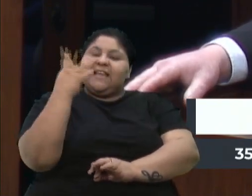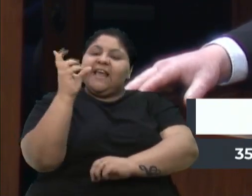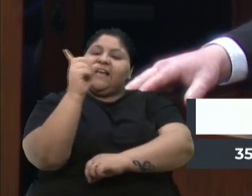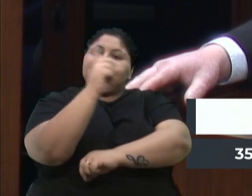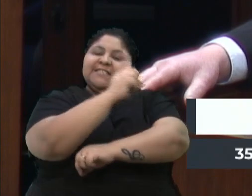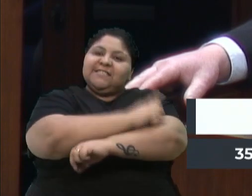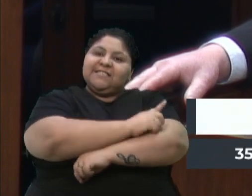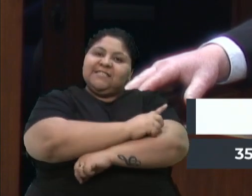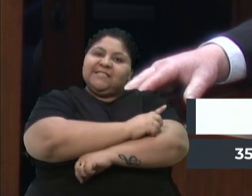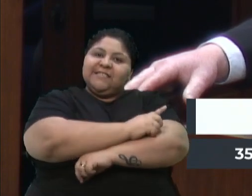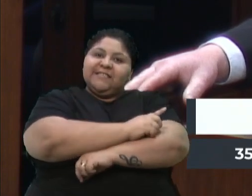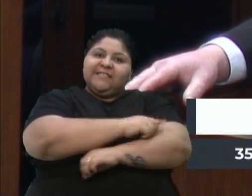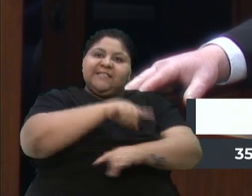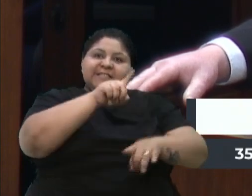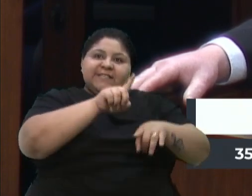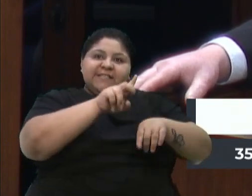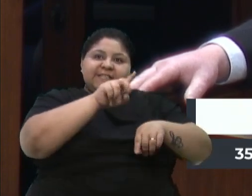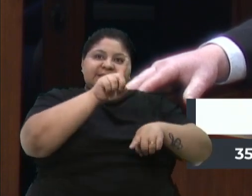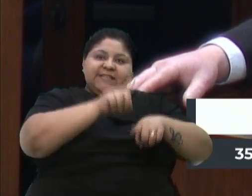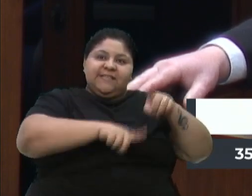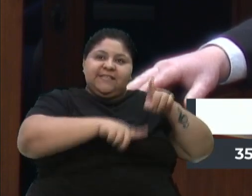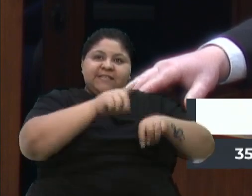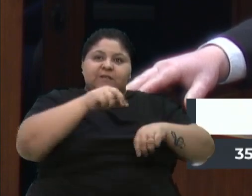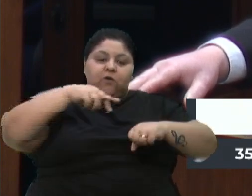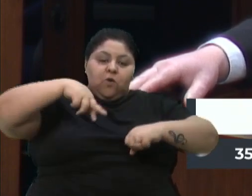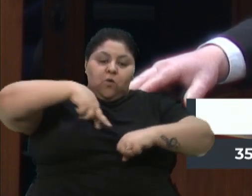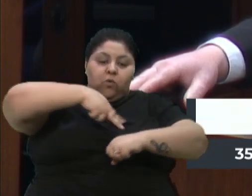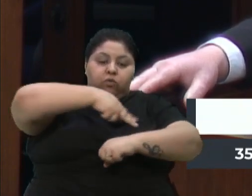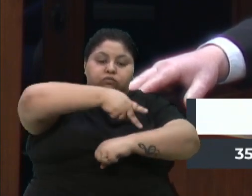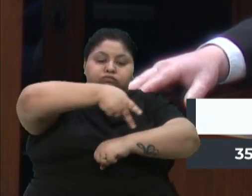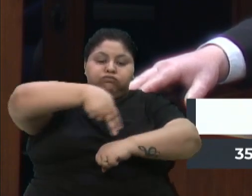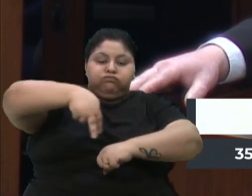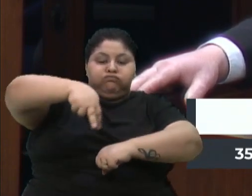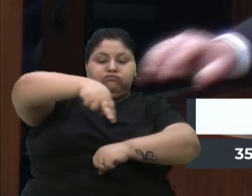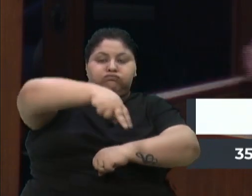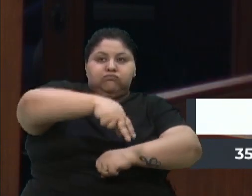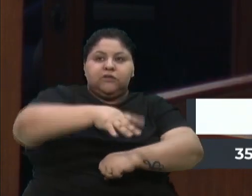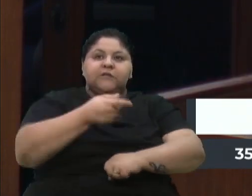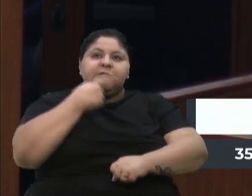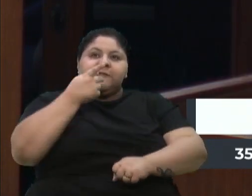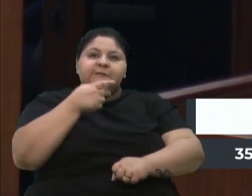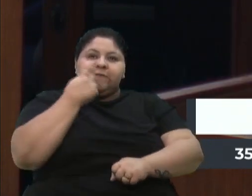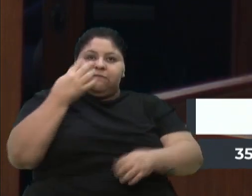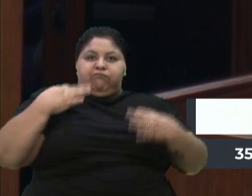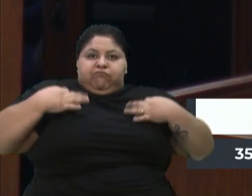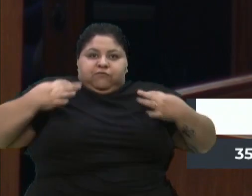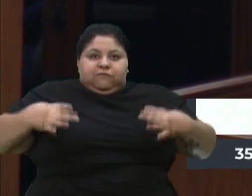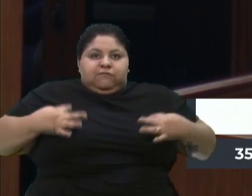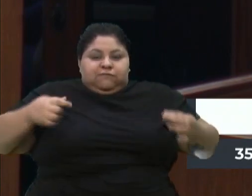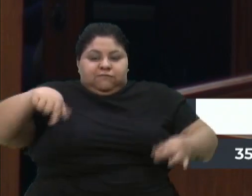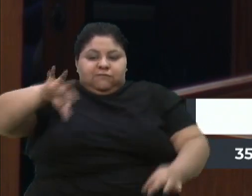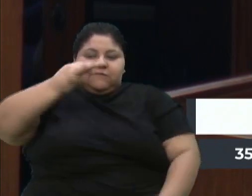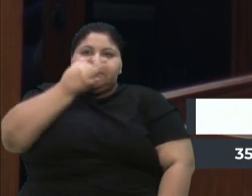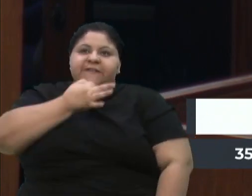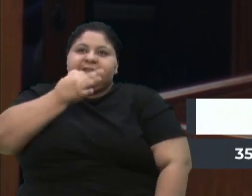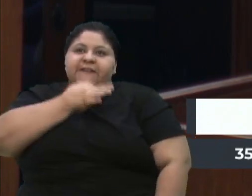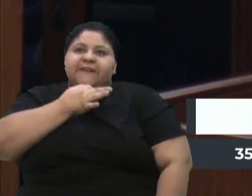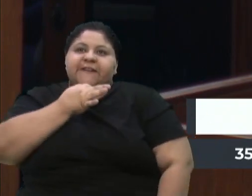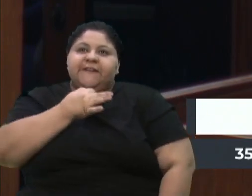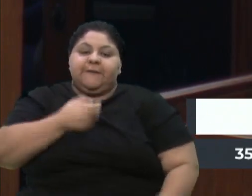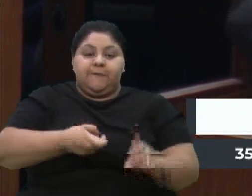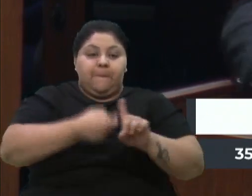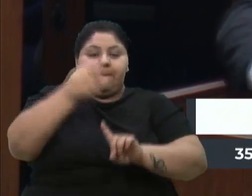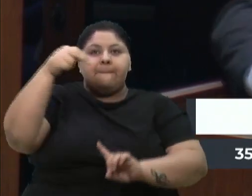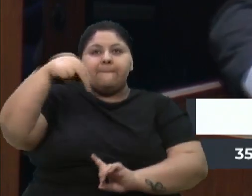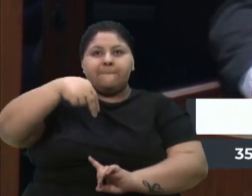de atividades com desfiles e falando de muita moda em Caxias do Sul no mês de novembro.